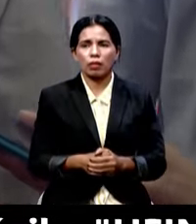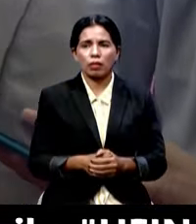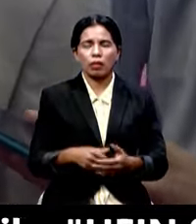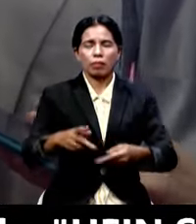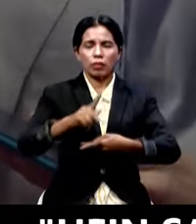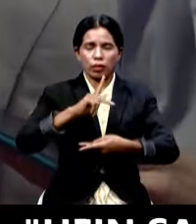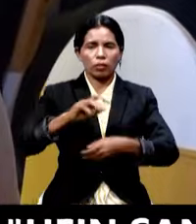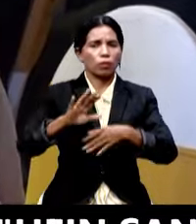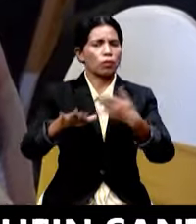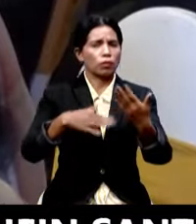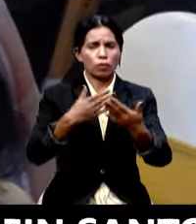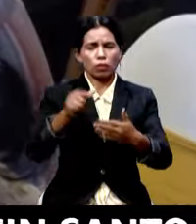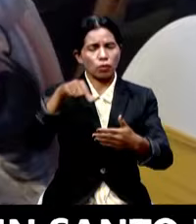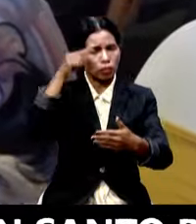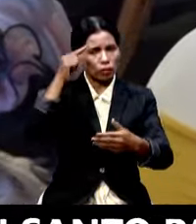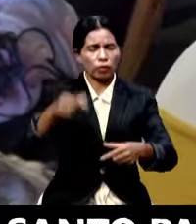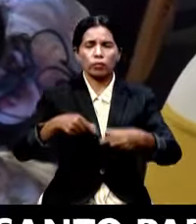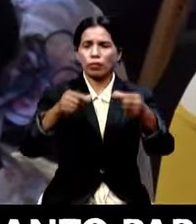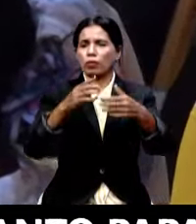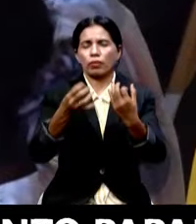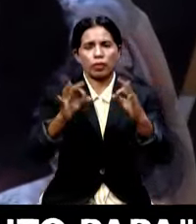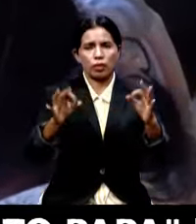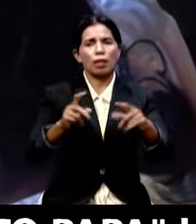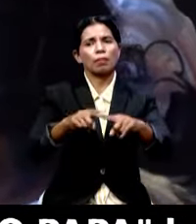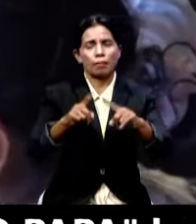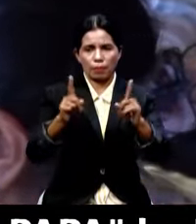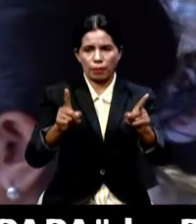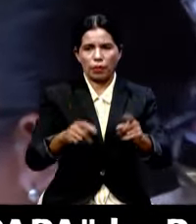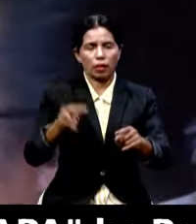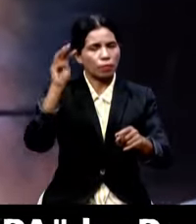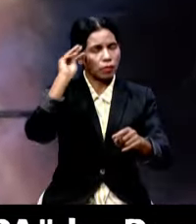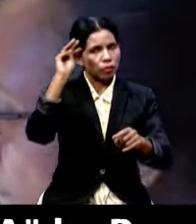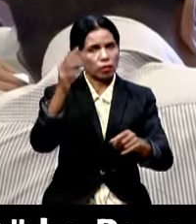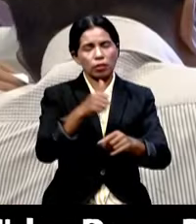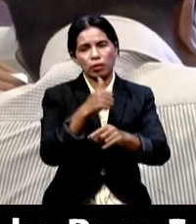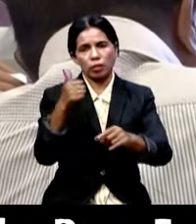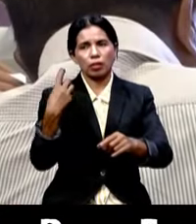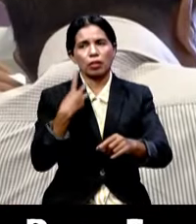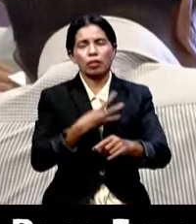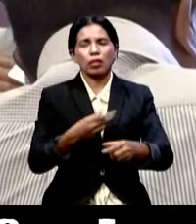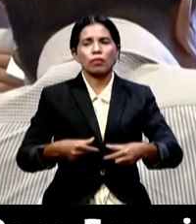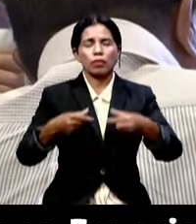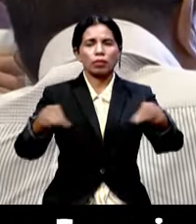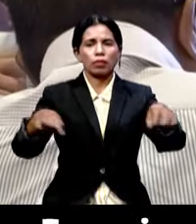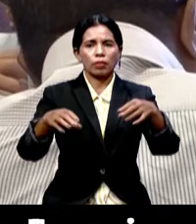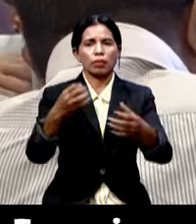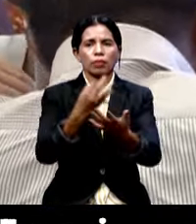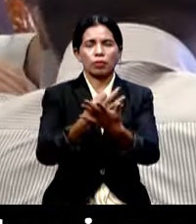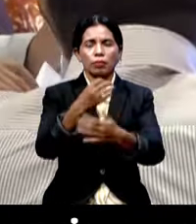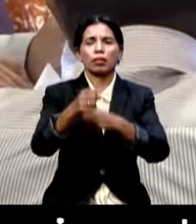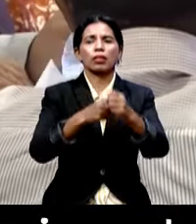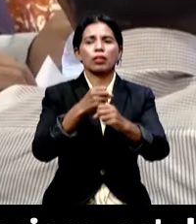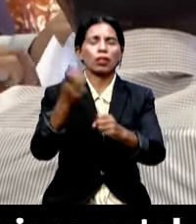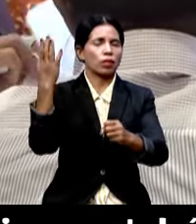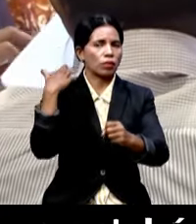proteção civil, pode ser que o governo central funciona. Mas bem, o Ministério Balo, Sira não está fazendo serviço, o orçamento tem que ter